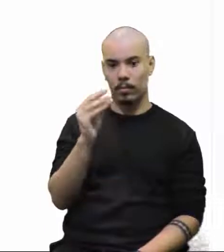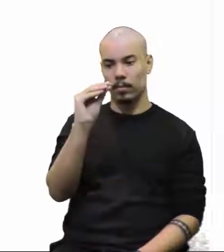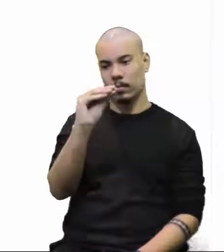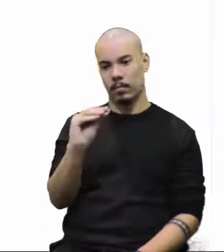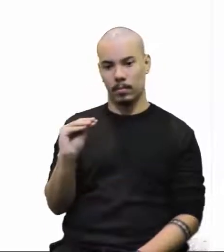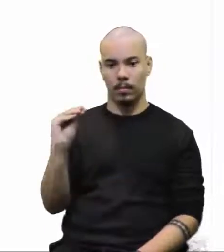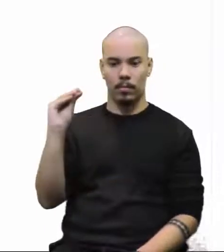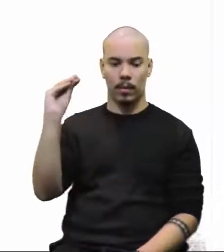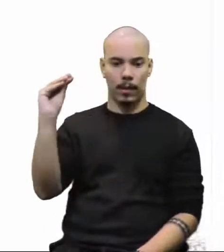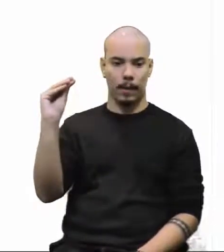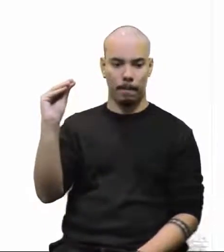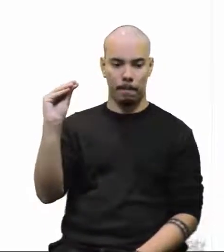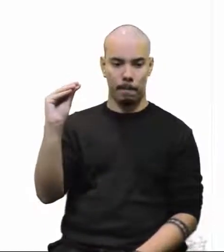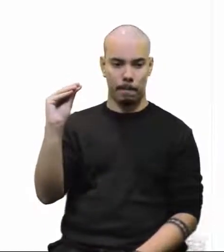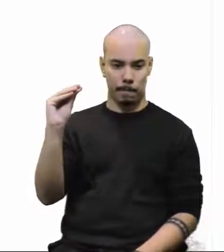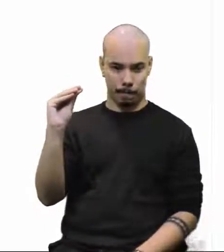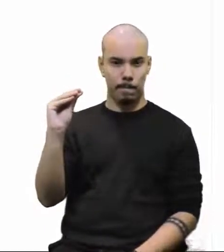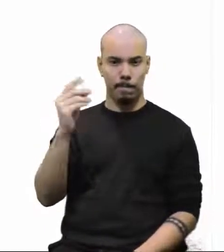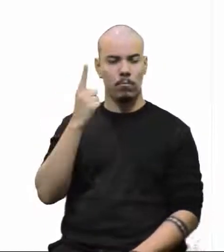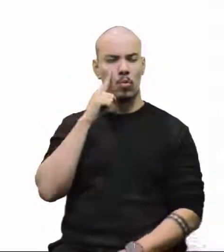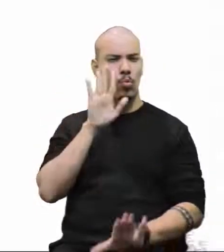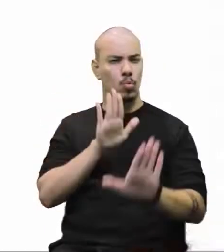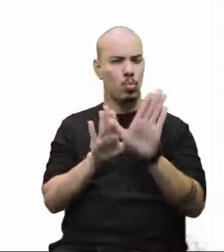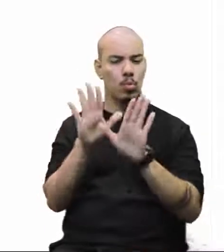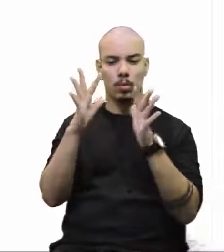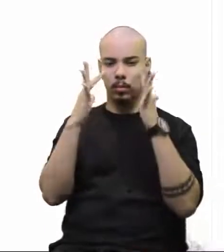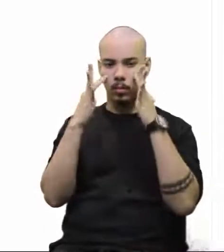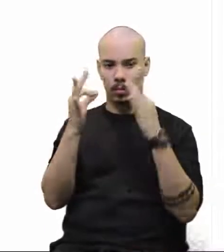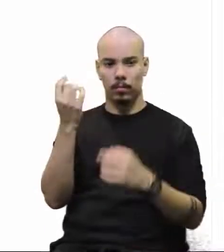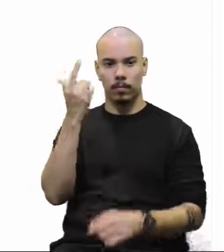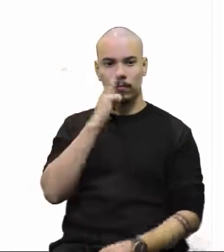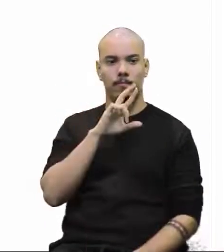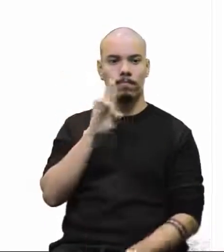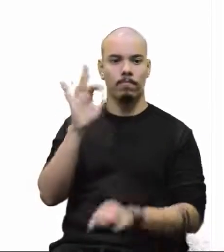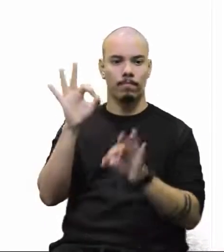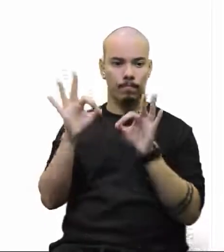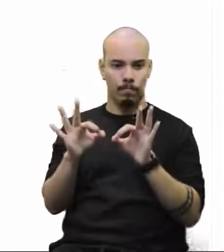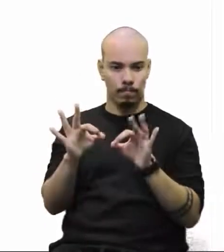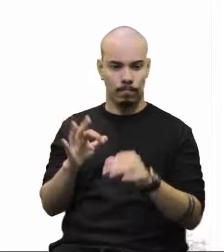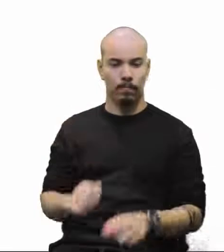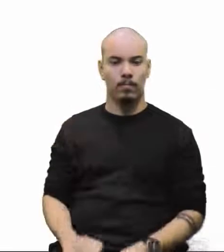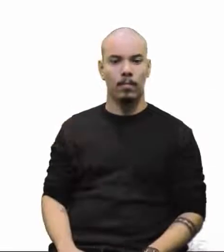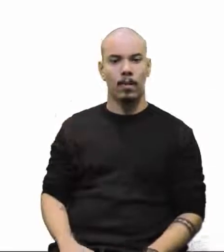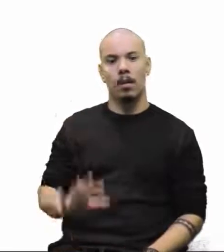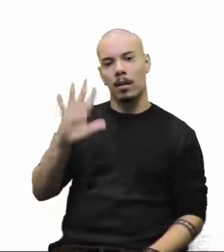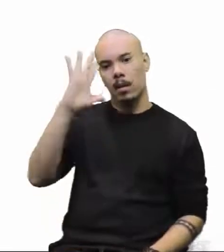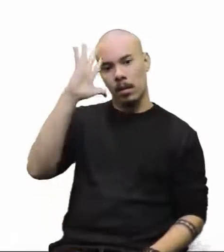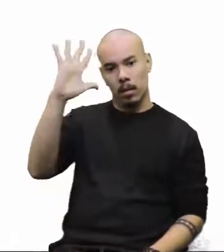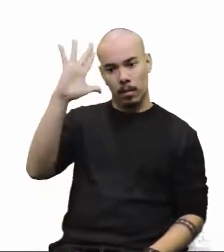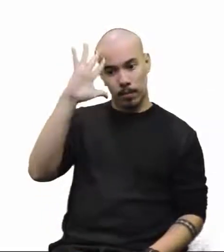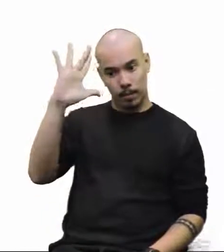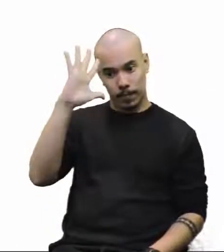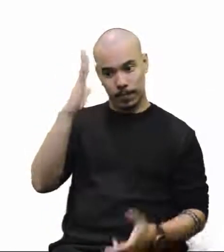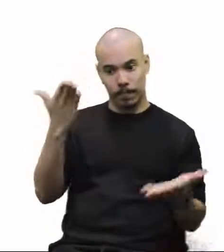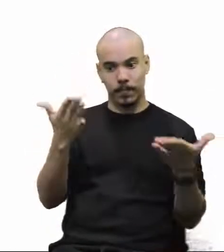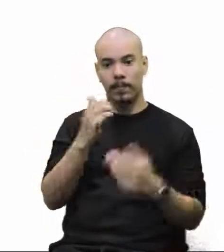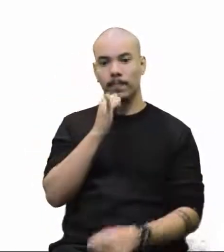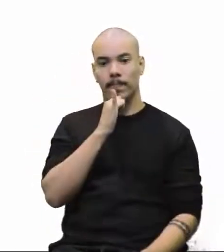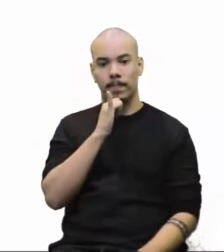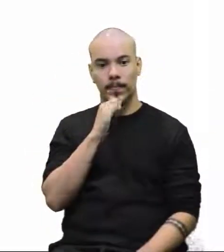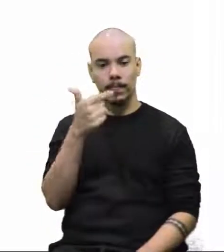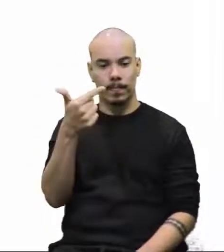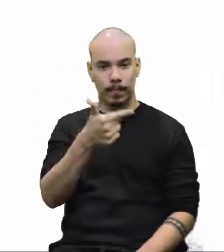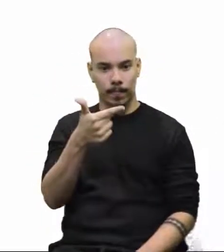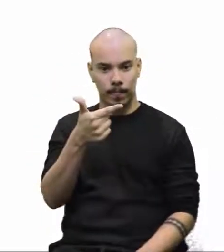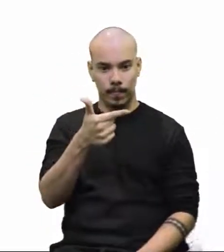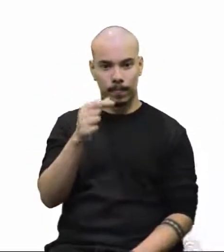para ficar 10 a menos 1. Tendo esse cuidado, acha a resposta correta. Bom, imagine agora no exemplo 2